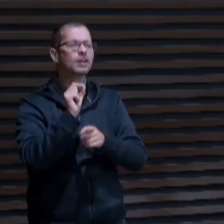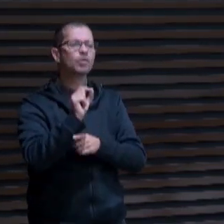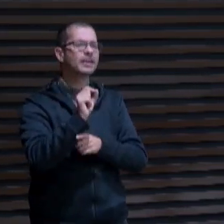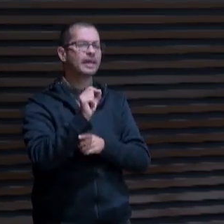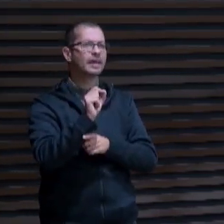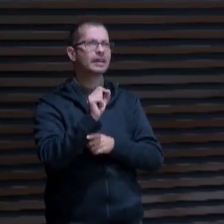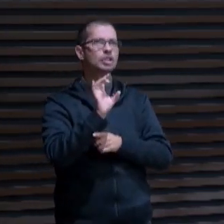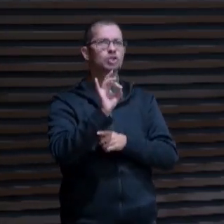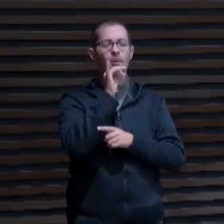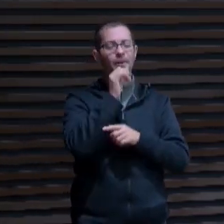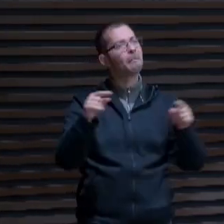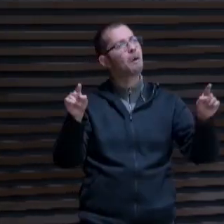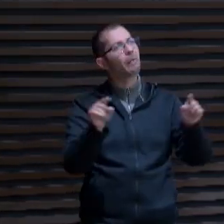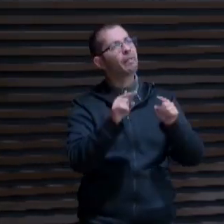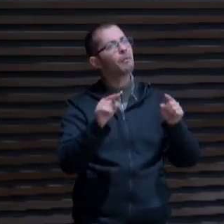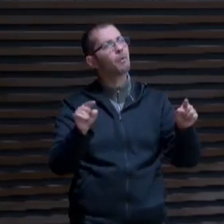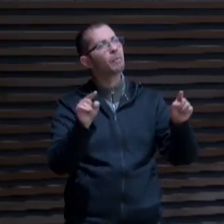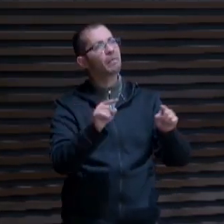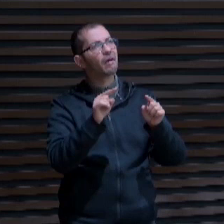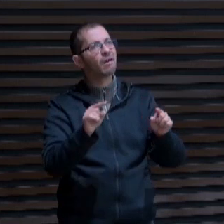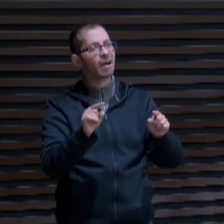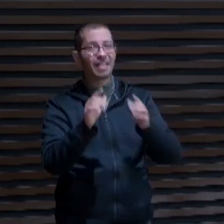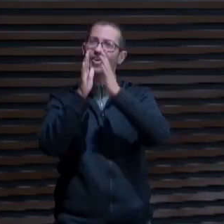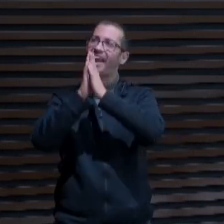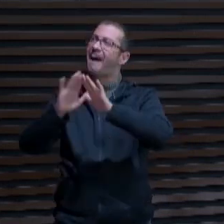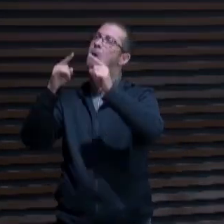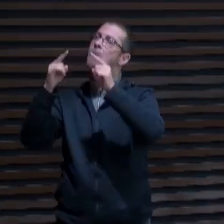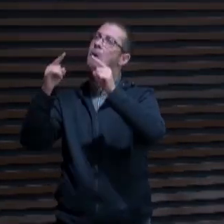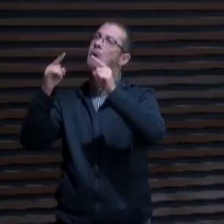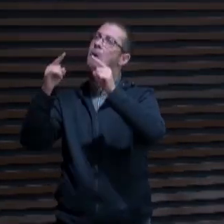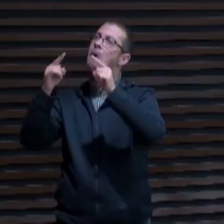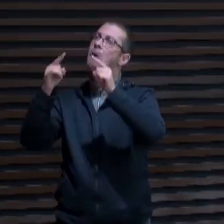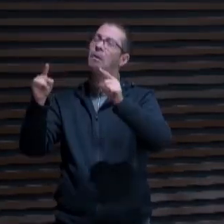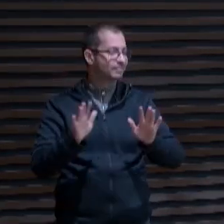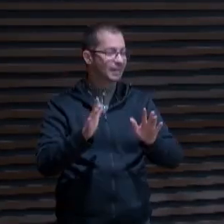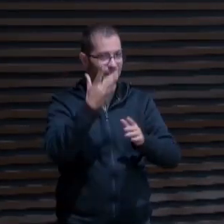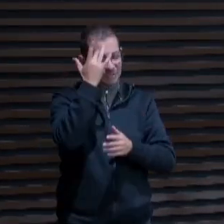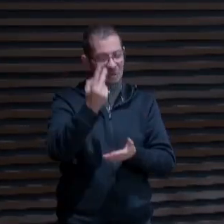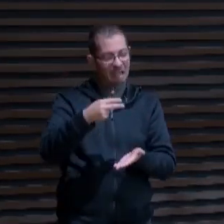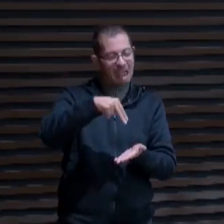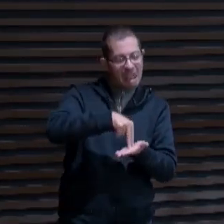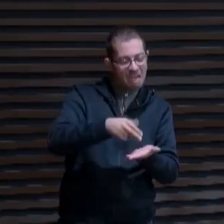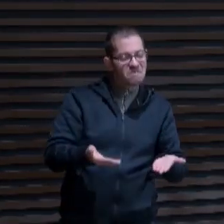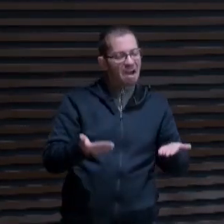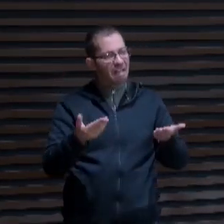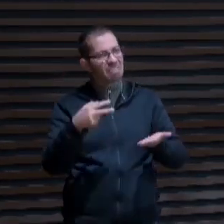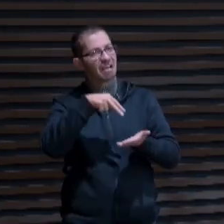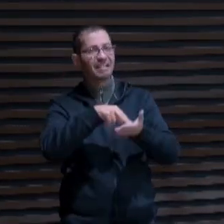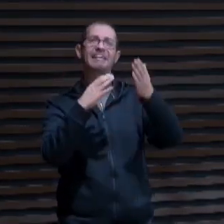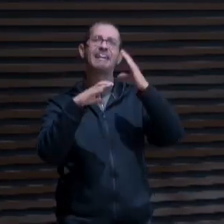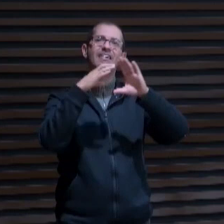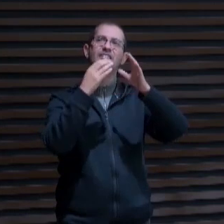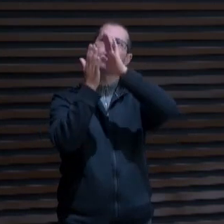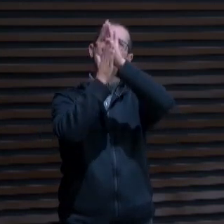uma parte musical numa ordem de culto, onde as pessoas se levantam, elas cantam